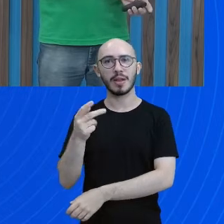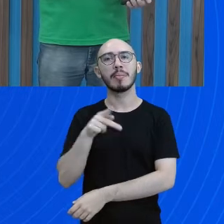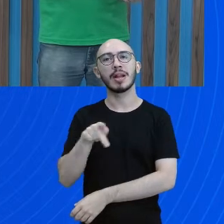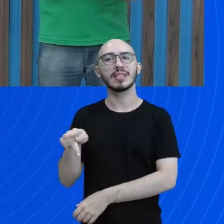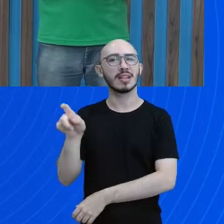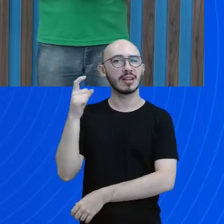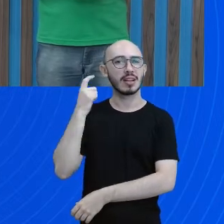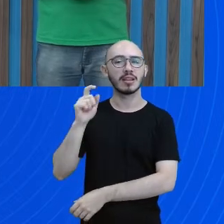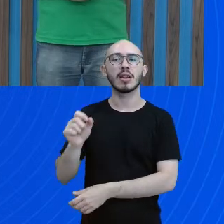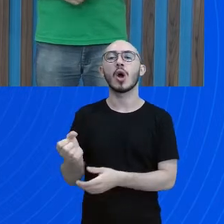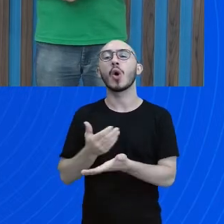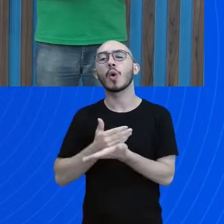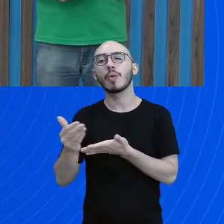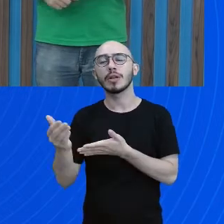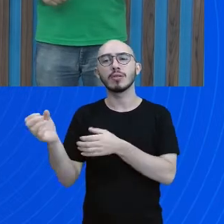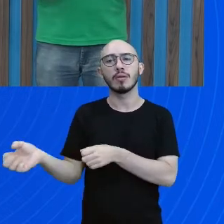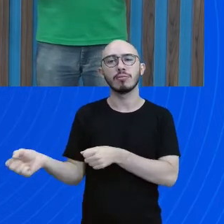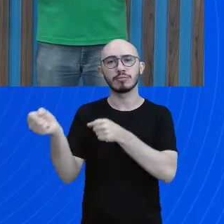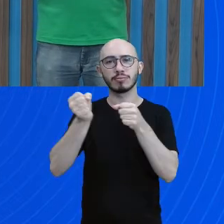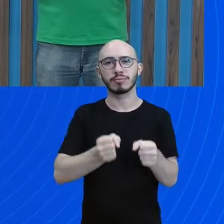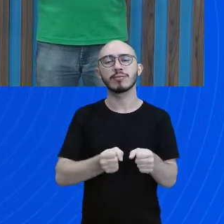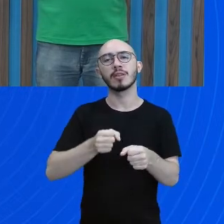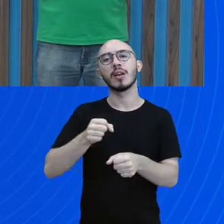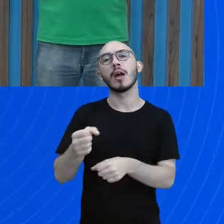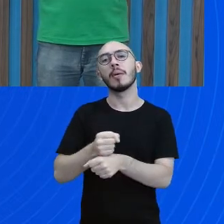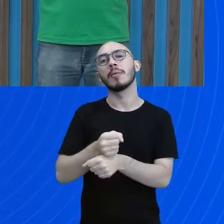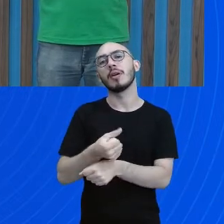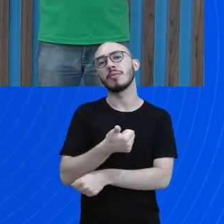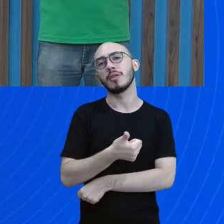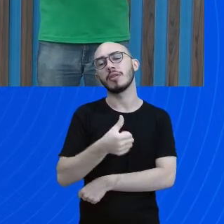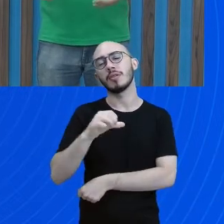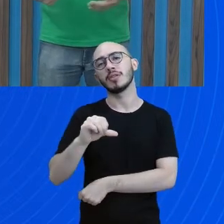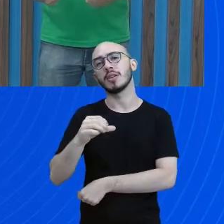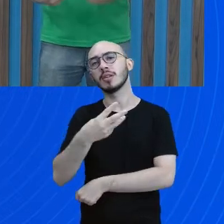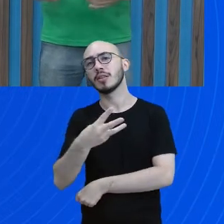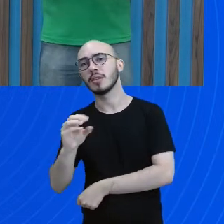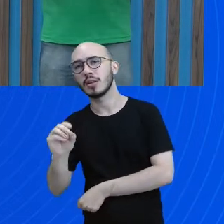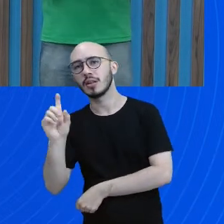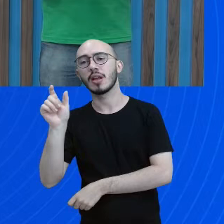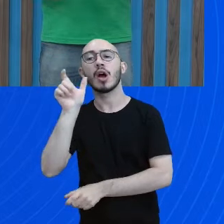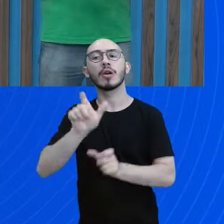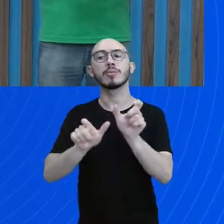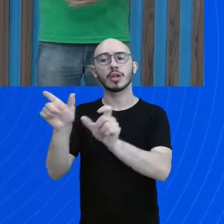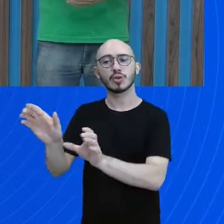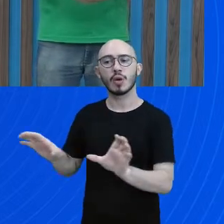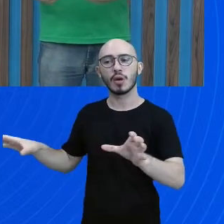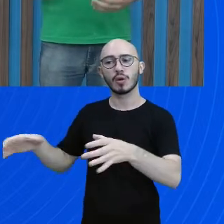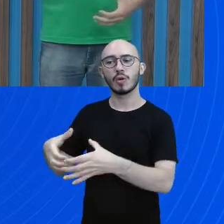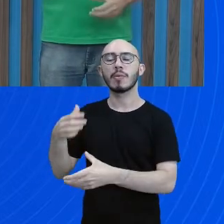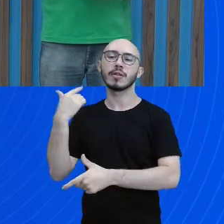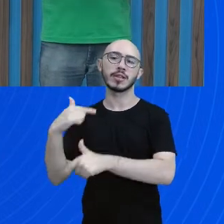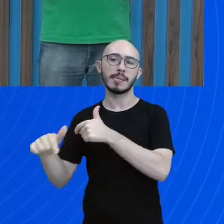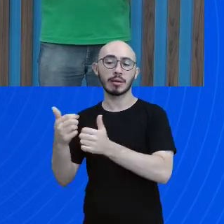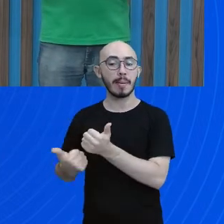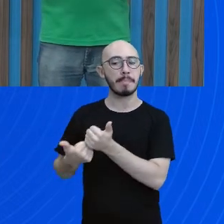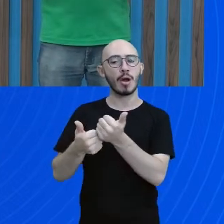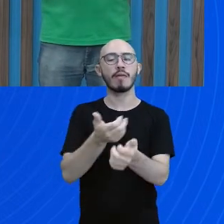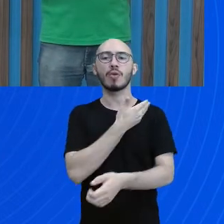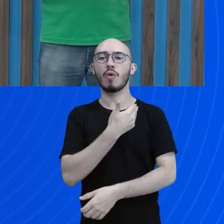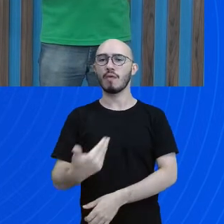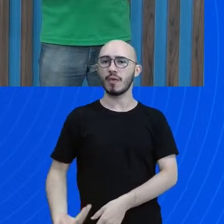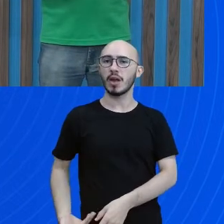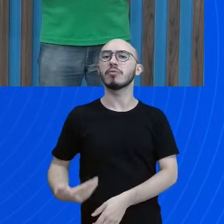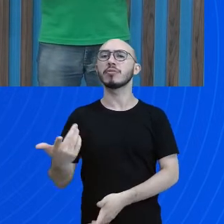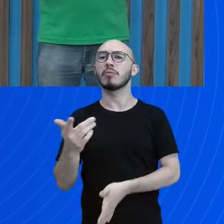entrou no poder em 30, e aí, né, os trabalhadores apoiavam o governo, e aí o governo vai, né, ajustar